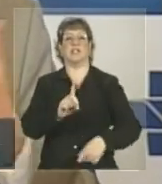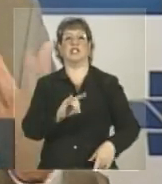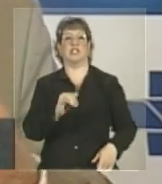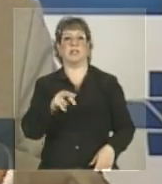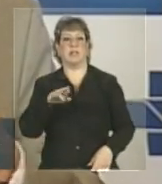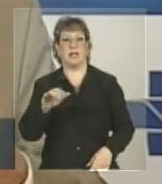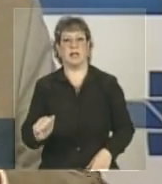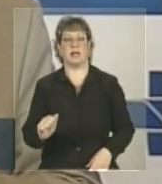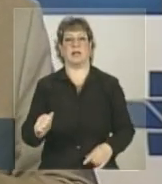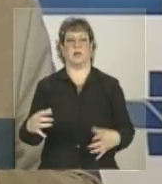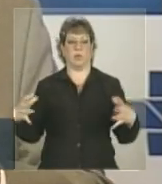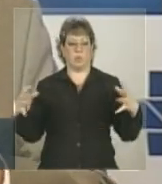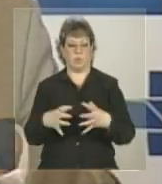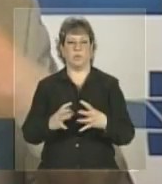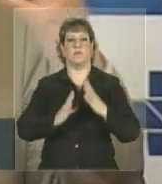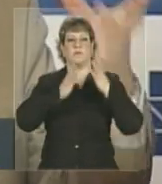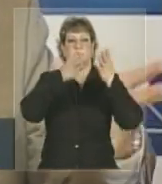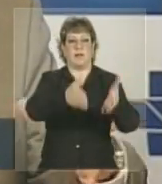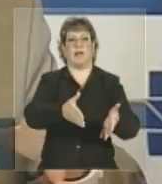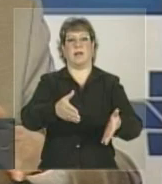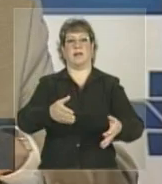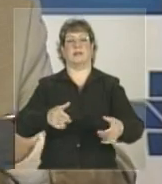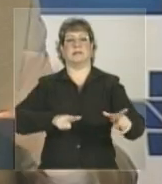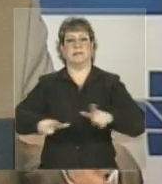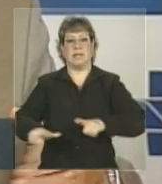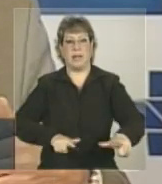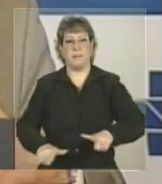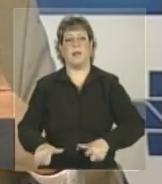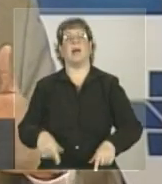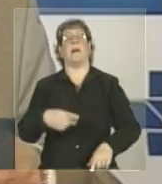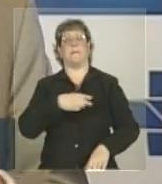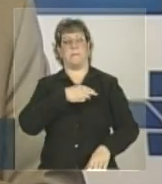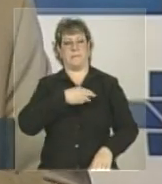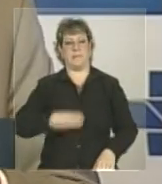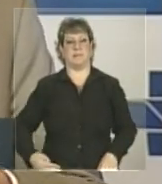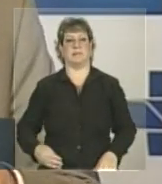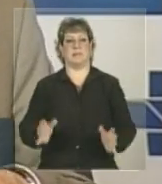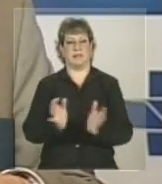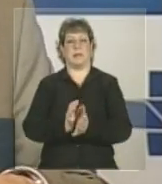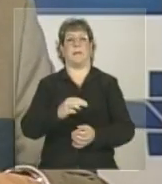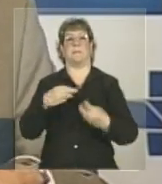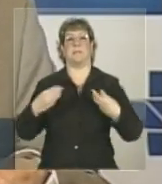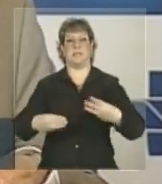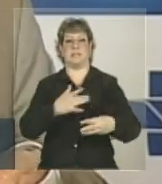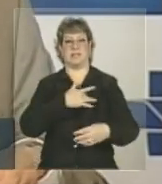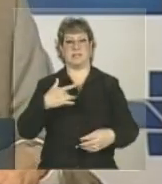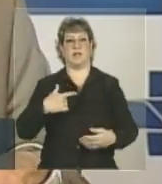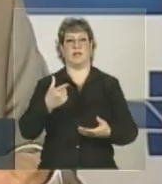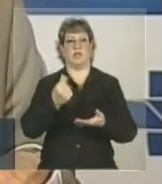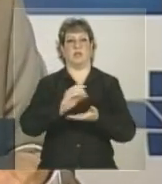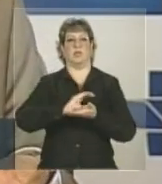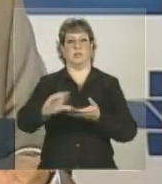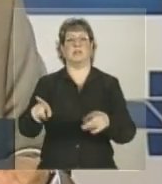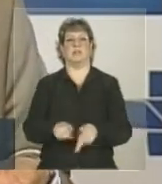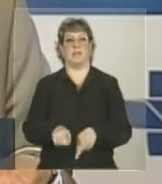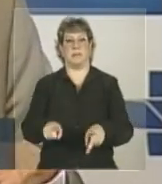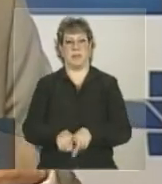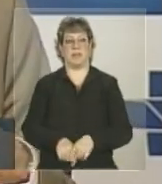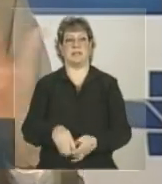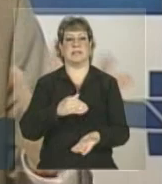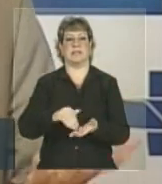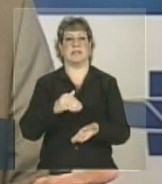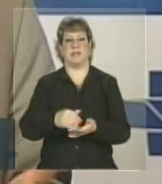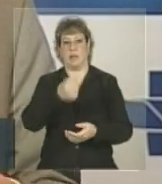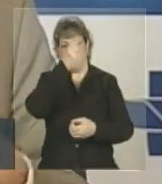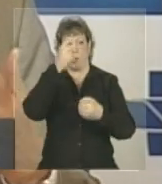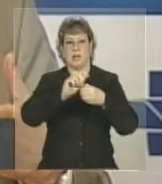para mobilizar as equipes de saúde, fazer mobilização local, ou seja, todos os gastos que as secretarias